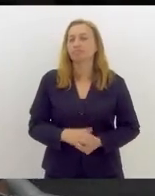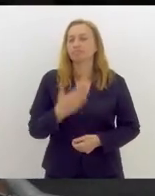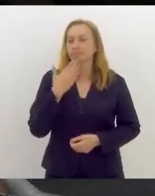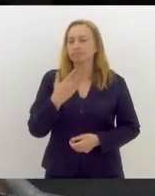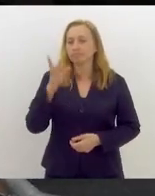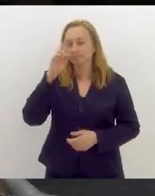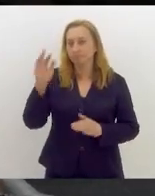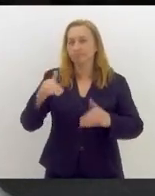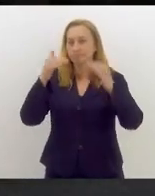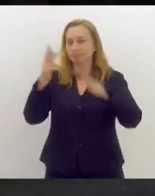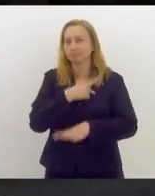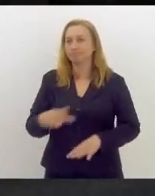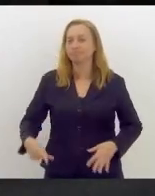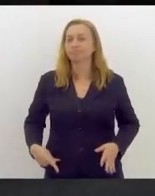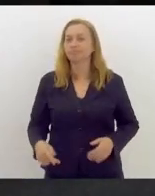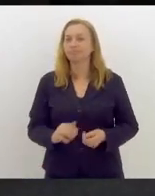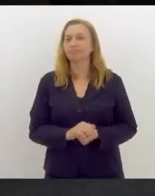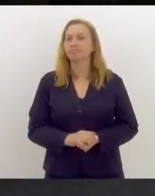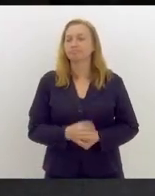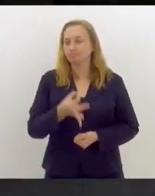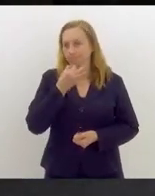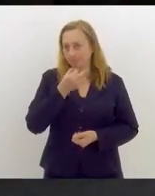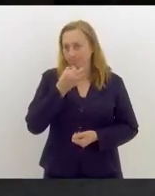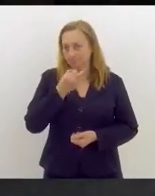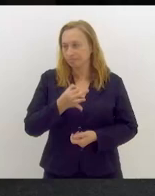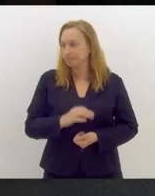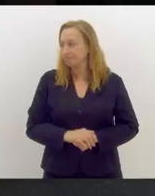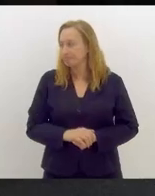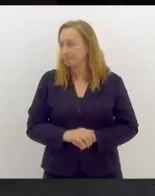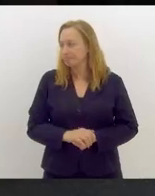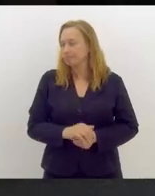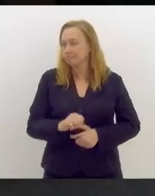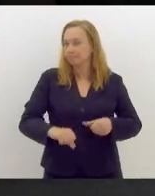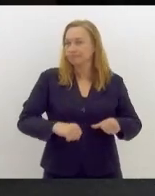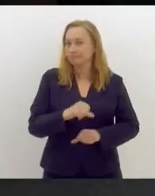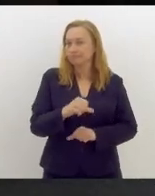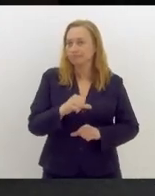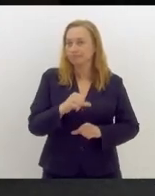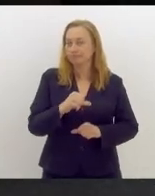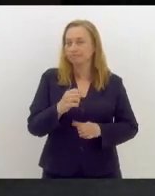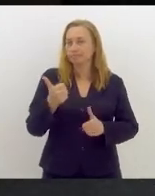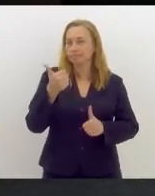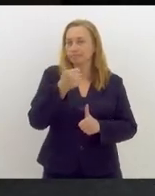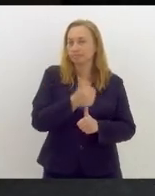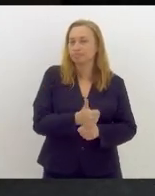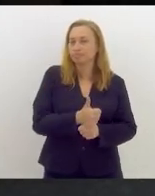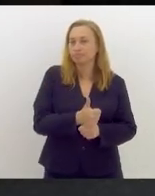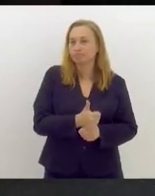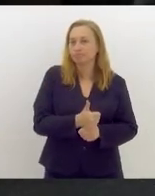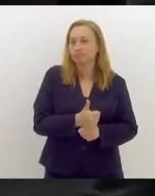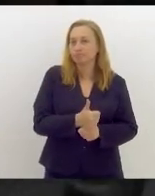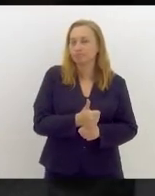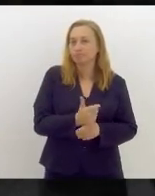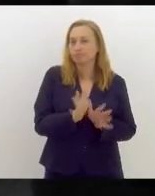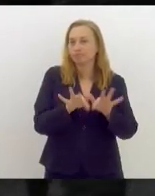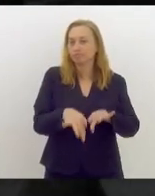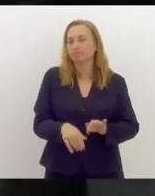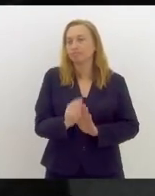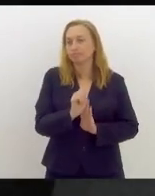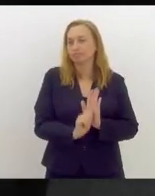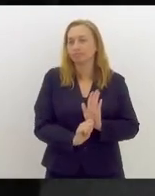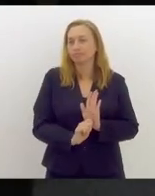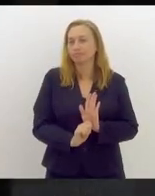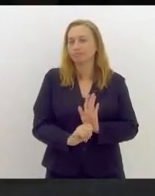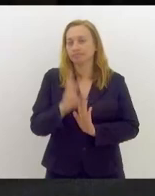que este parecer seja transformado em substitutivo e que se de forma final